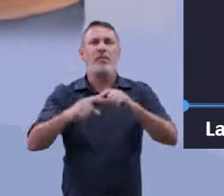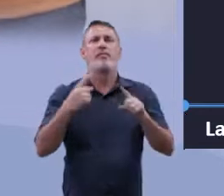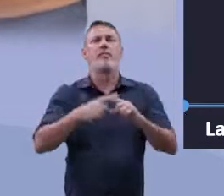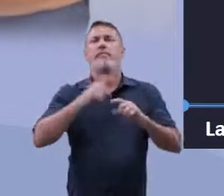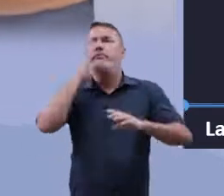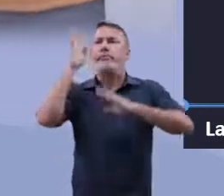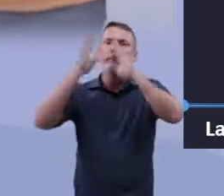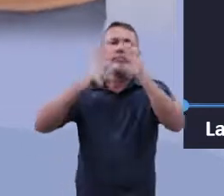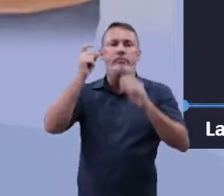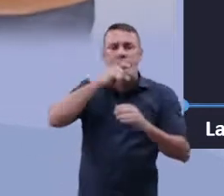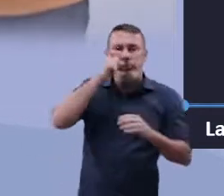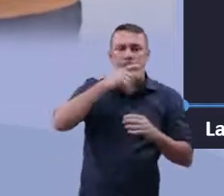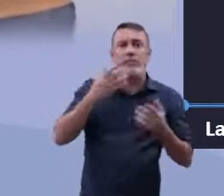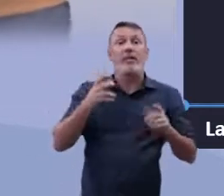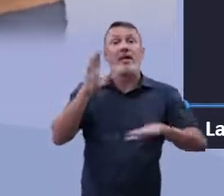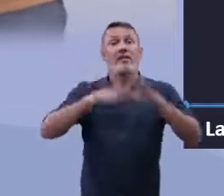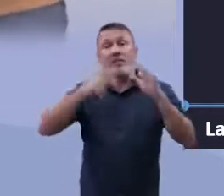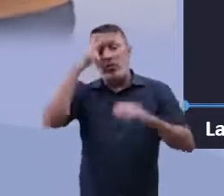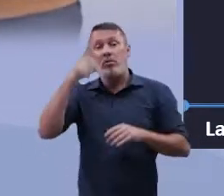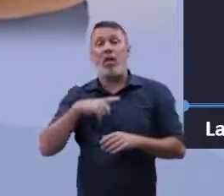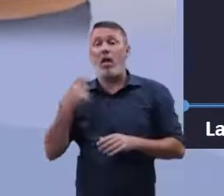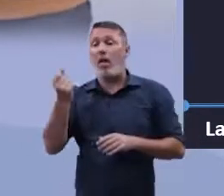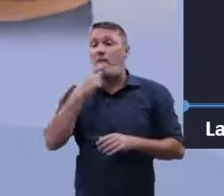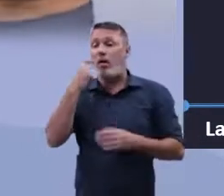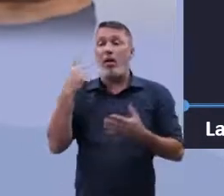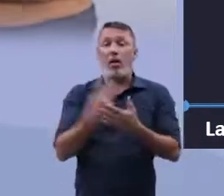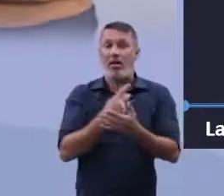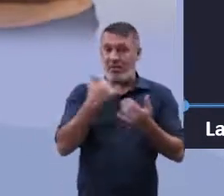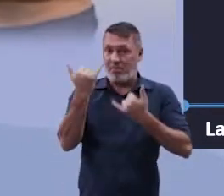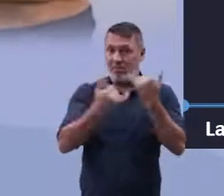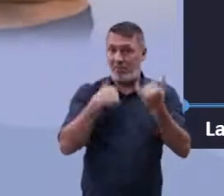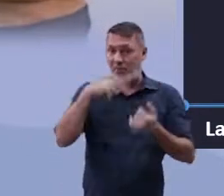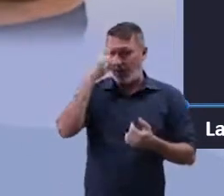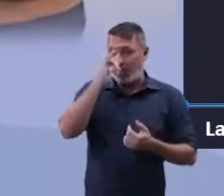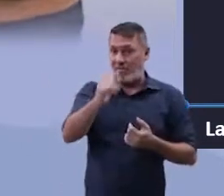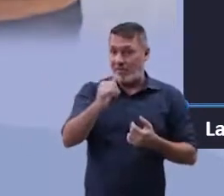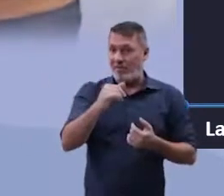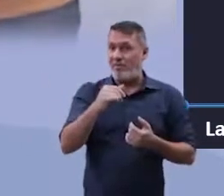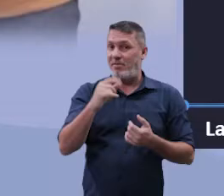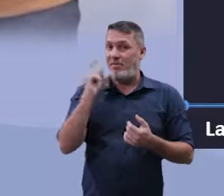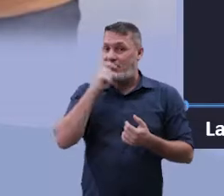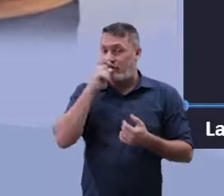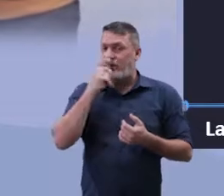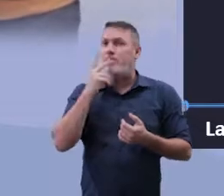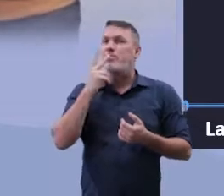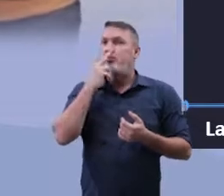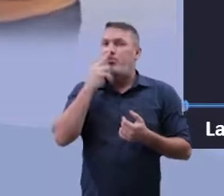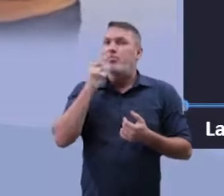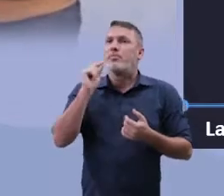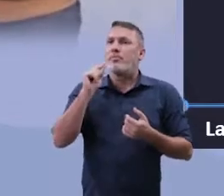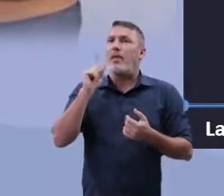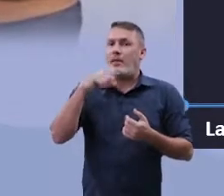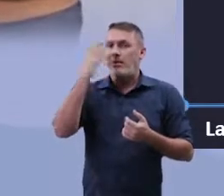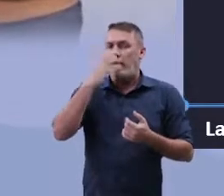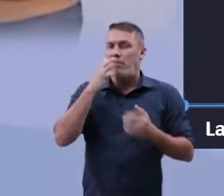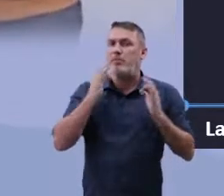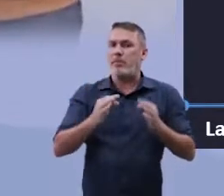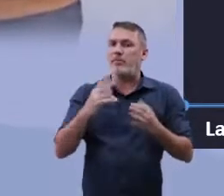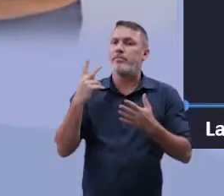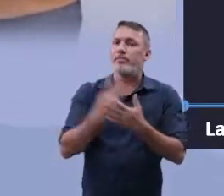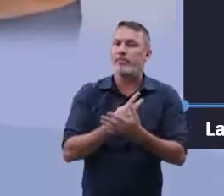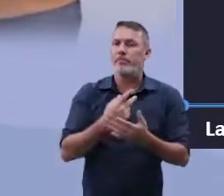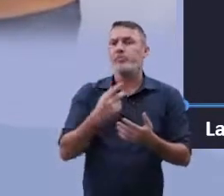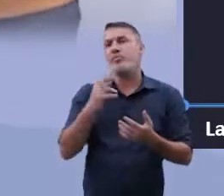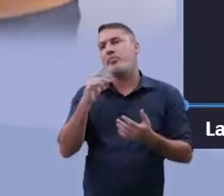errada. Pessoas que tomam um medicamento indevido. Até brinquei com vocês. Nós brincamos, mas é algo muito